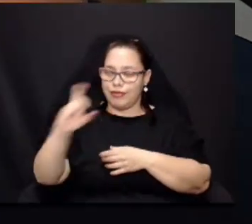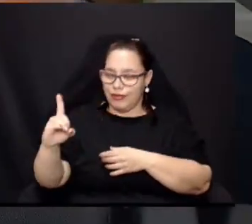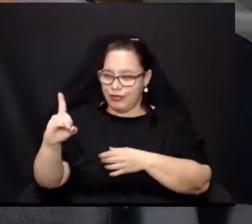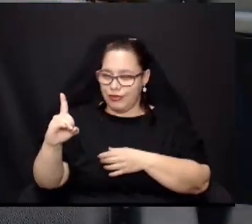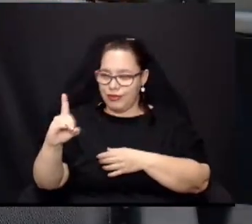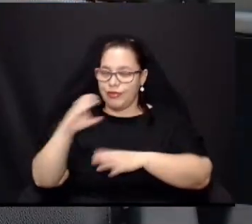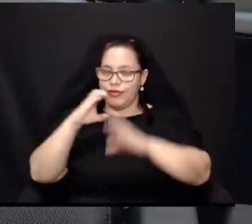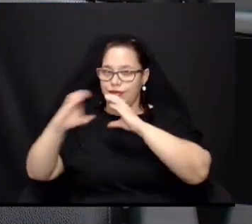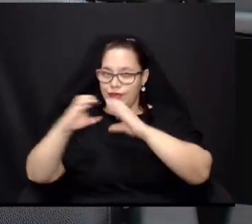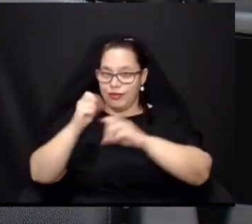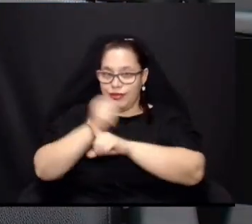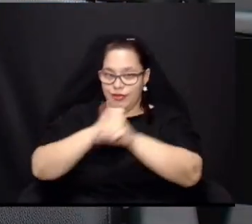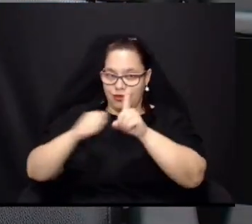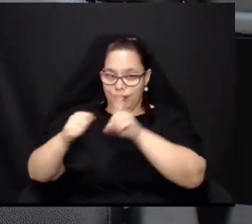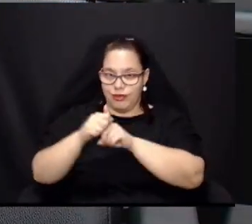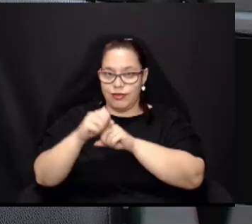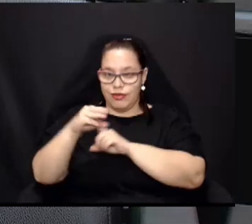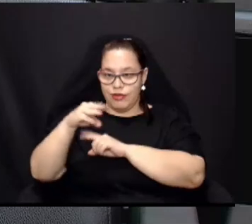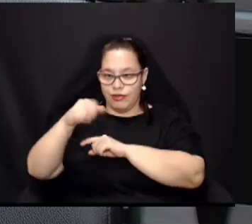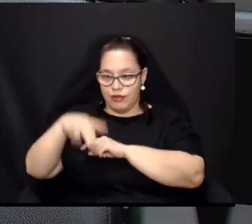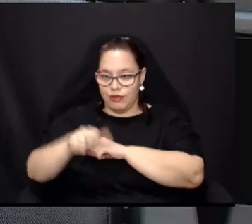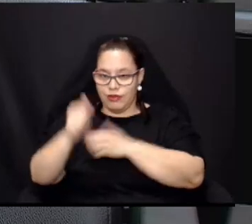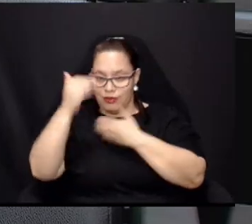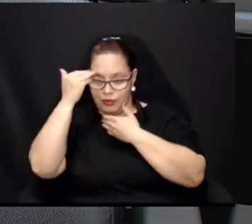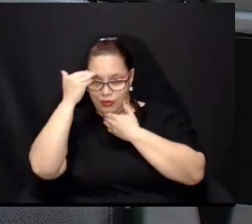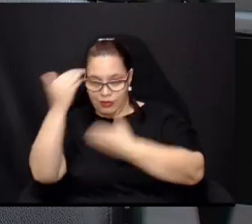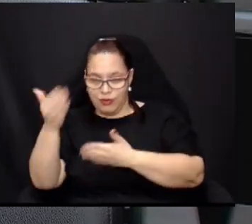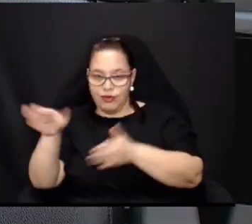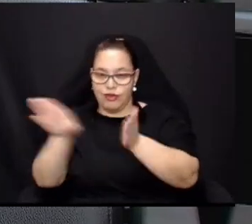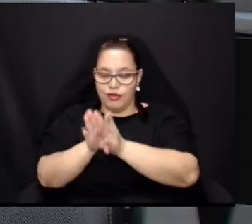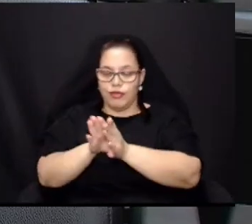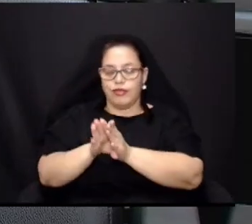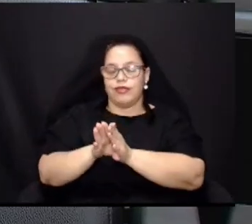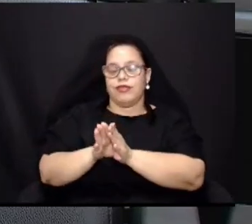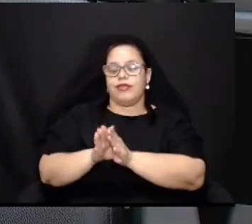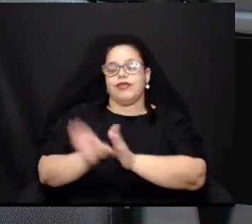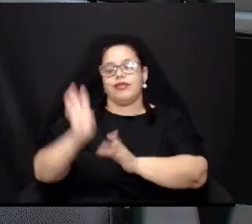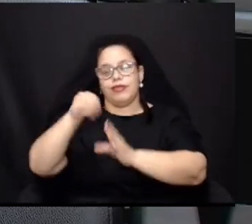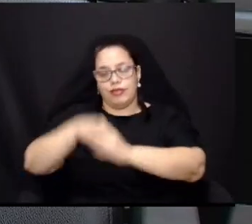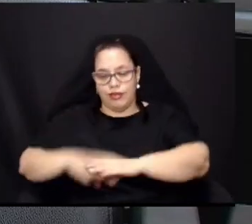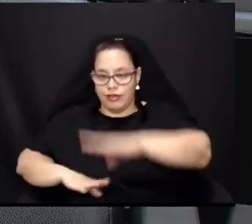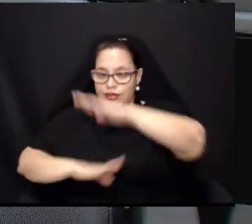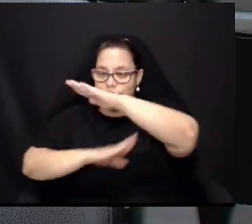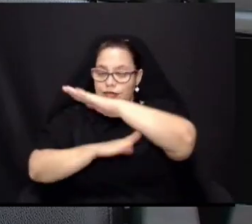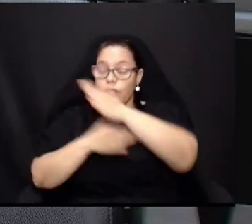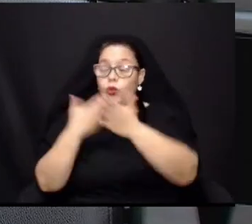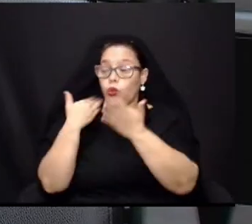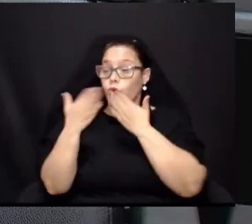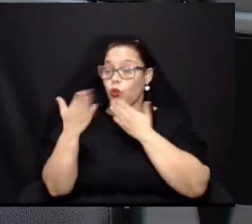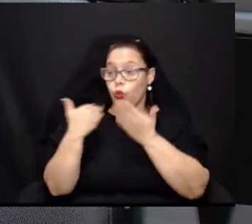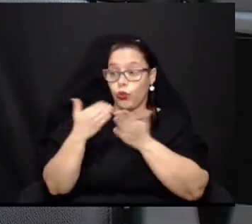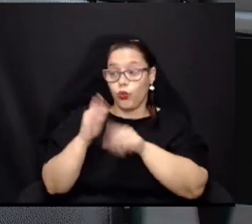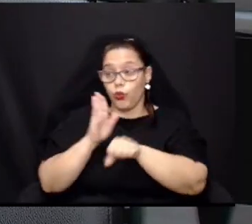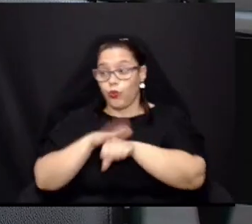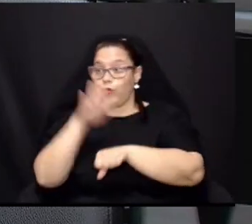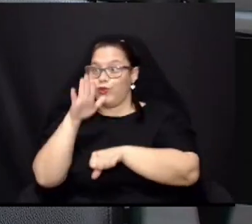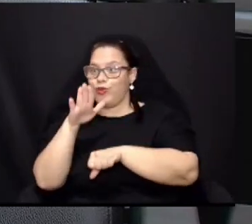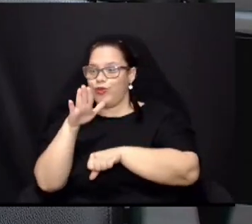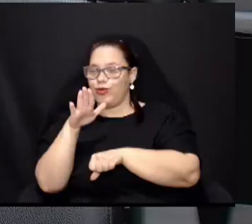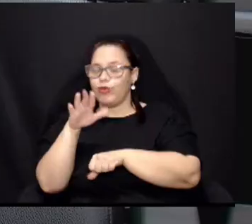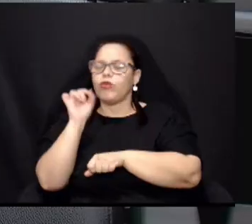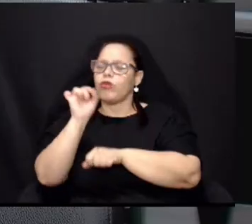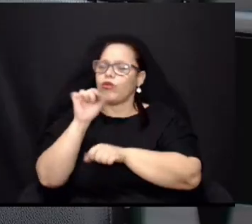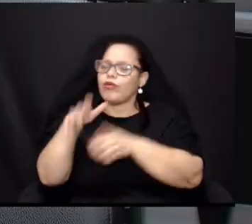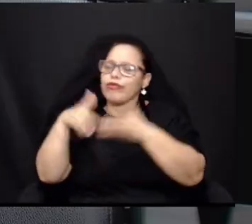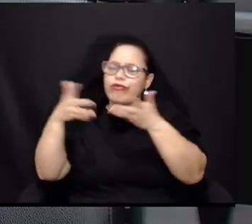social. Moana, muito obrigado por vir aqui no programa Por Dentro da Câmara, né, contar um pouco mais sobre a sua função, né, sobre a